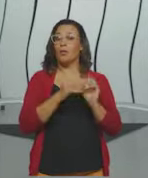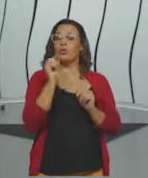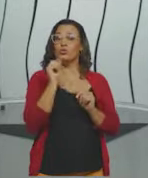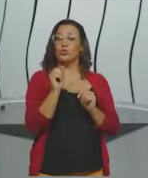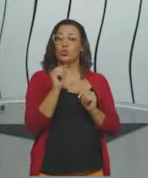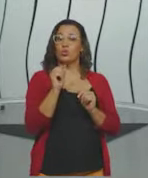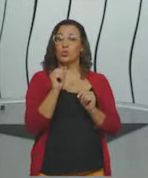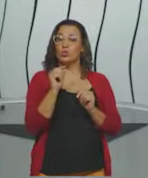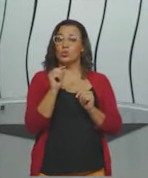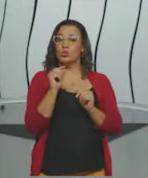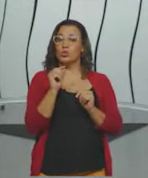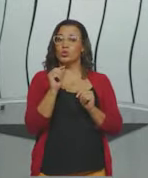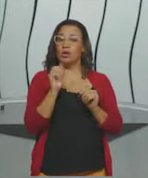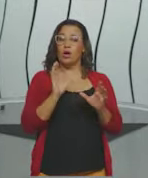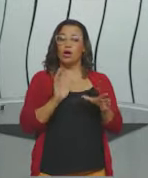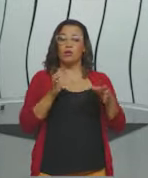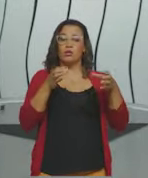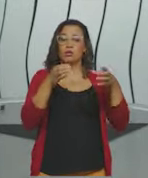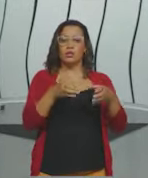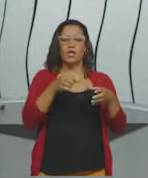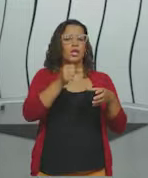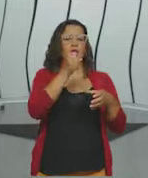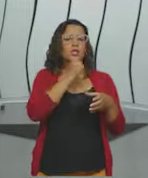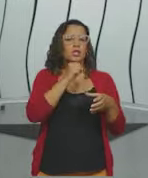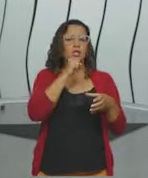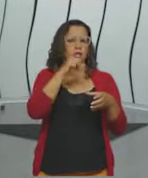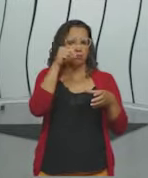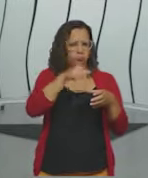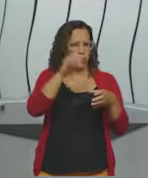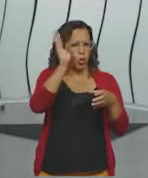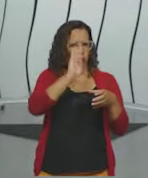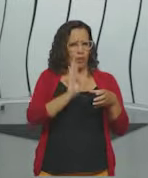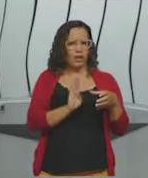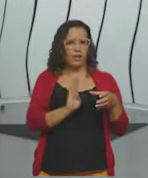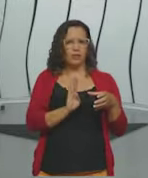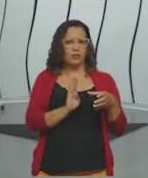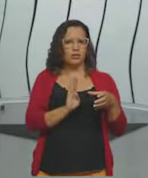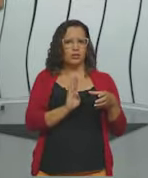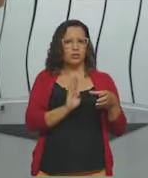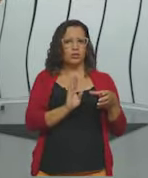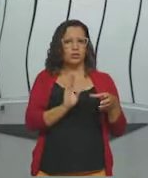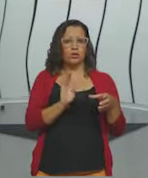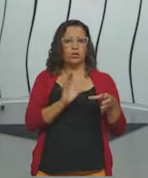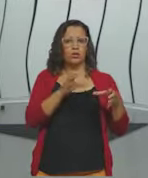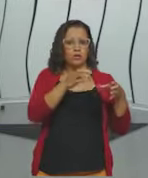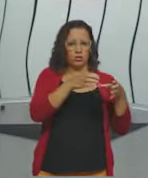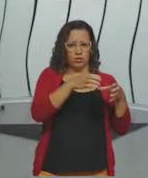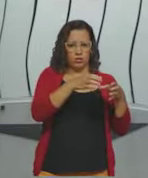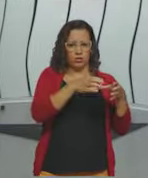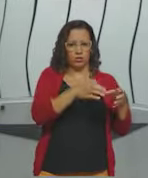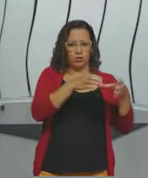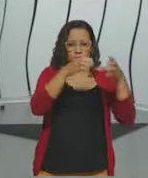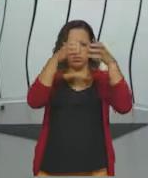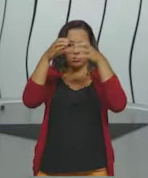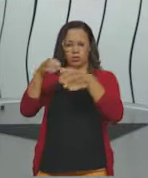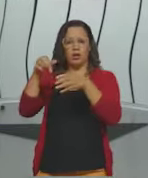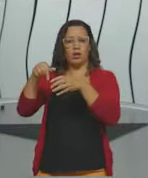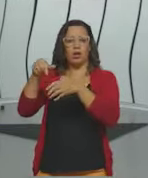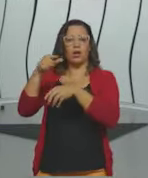pegasse todos os idosos do Brasil e colocassem em um estado só, colocasse eles lá no